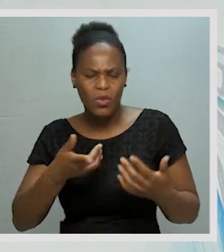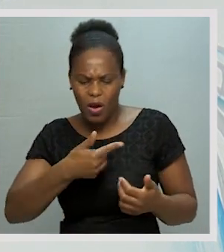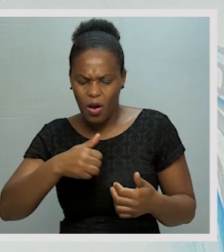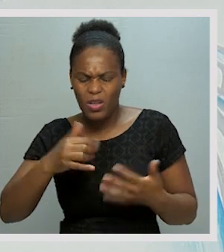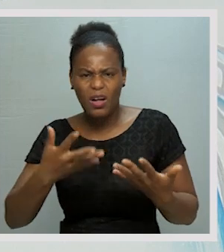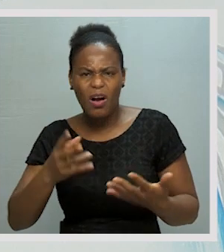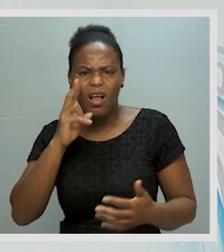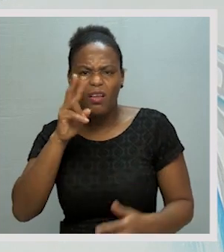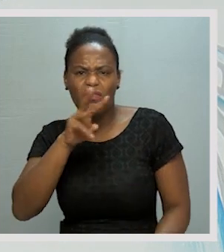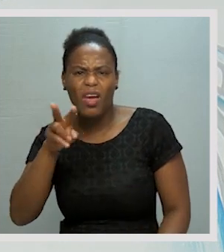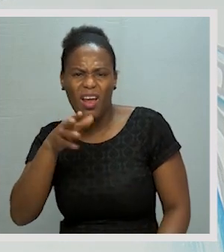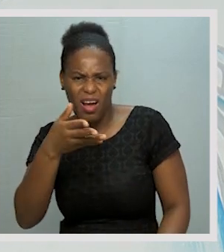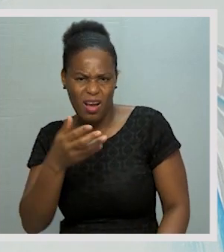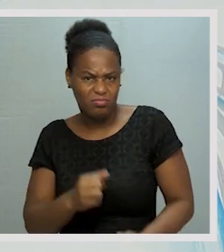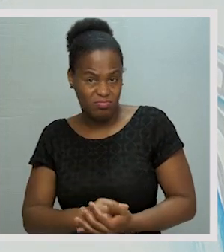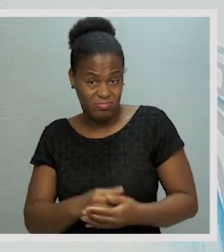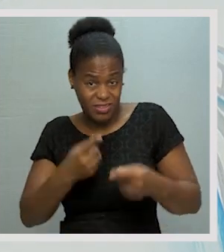78